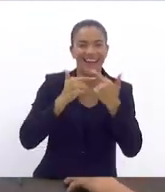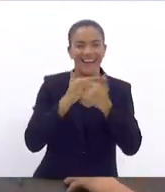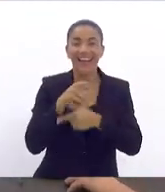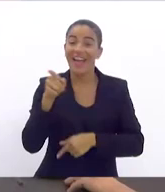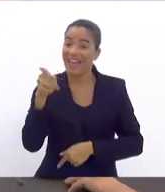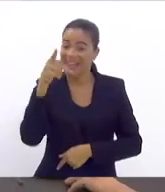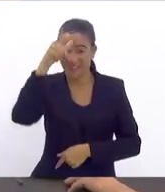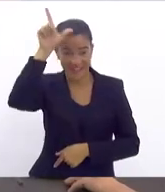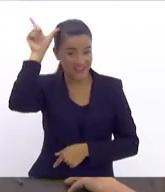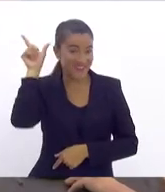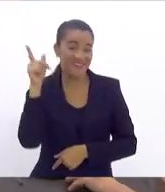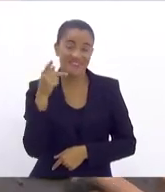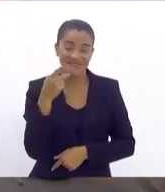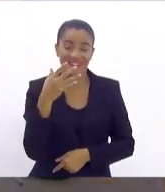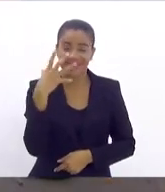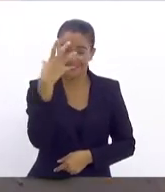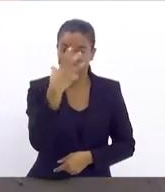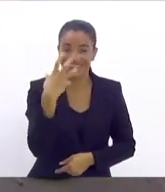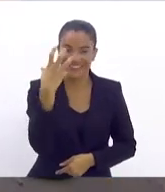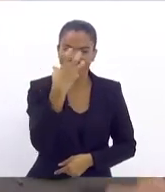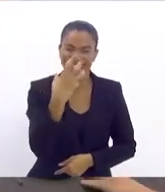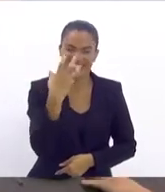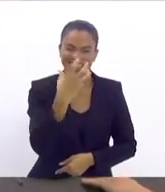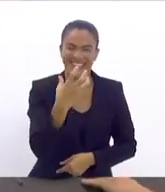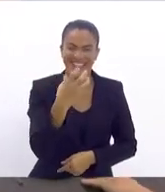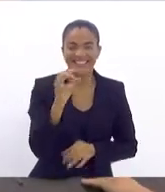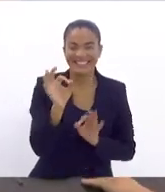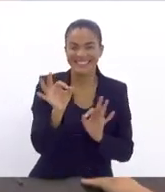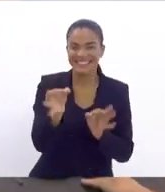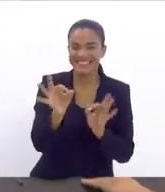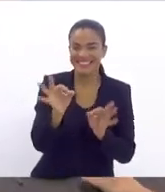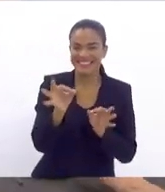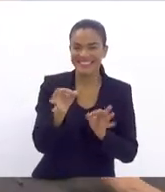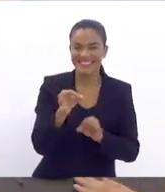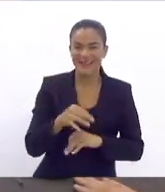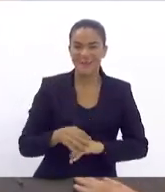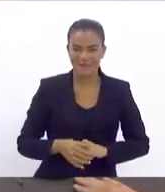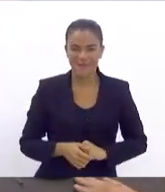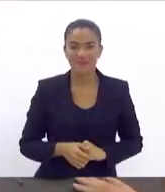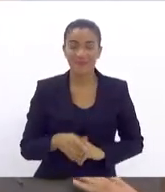Eu também cativado pela fala do deputado Luiz Paulo. O presidente foi cativado. Ele vai ter que tirar o que ele me deu.